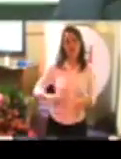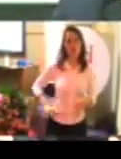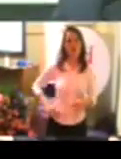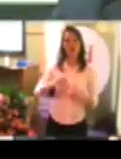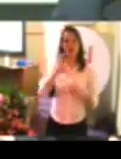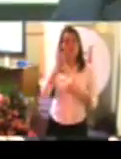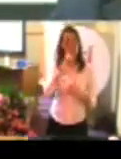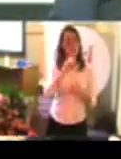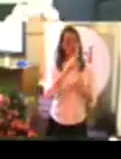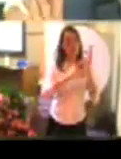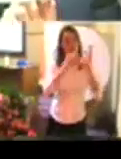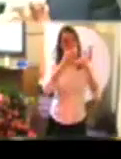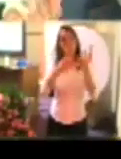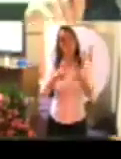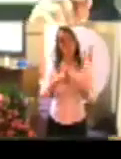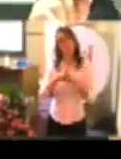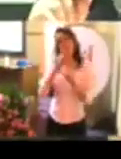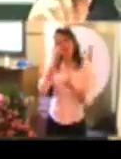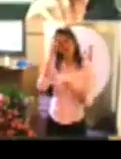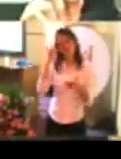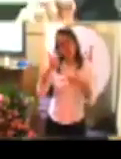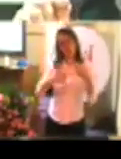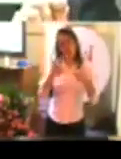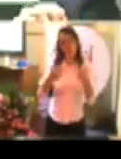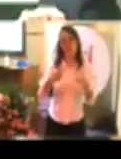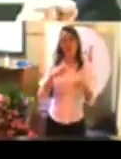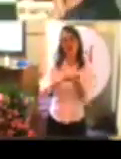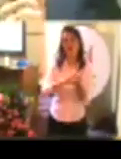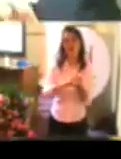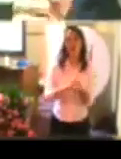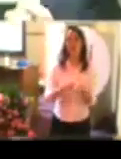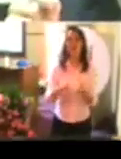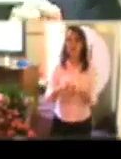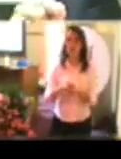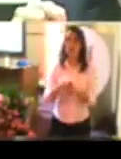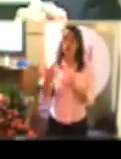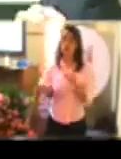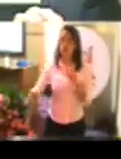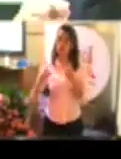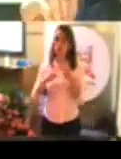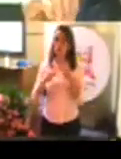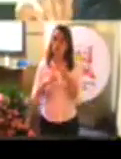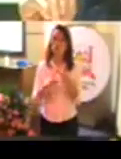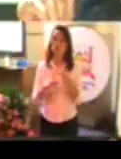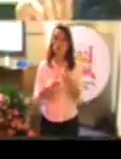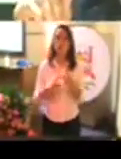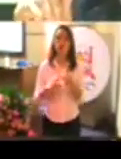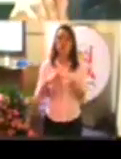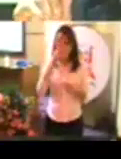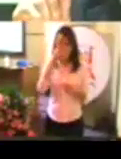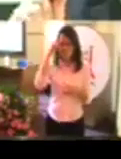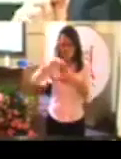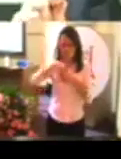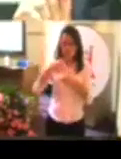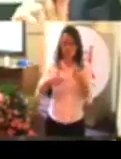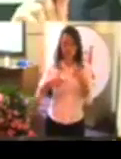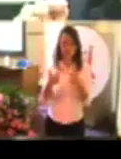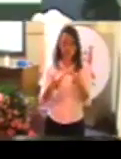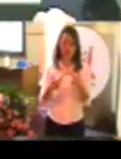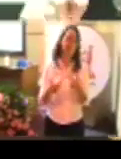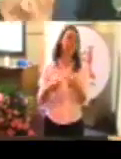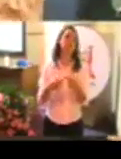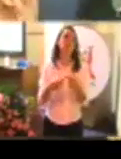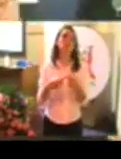servidores. E foi mais o Constituinte, num parágrafo seguinte, que os servidores da